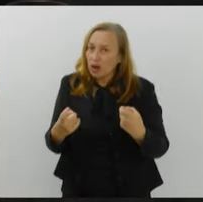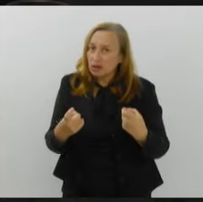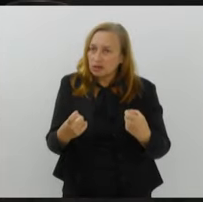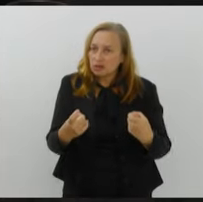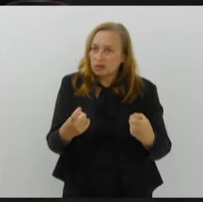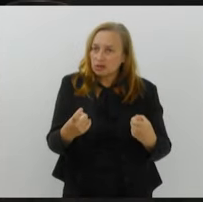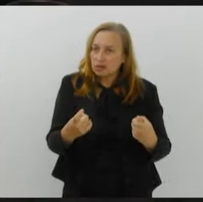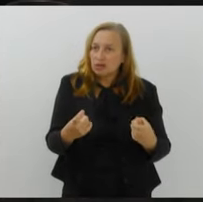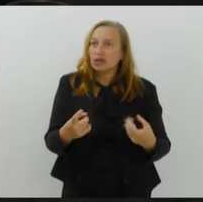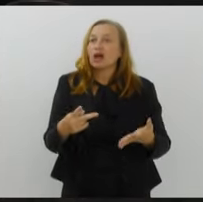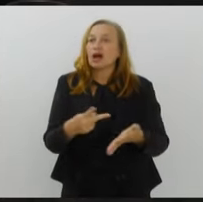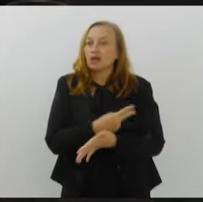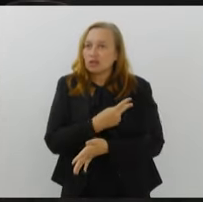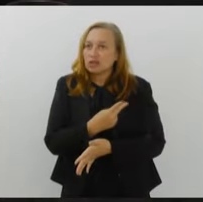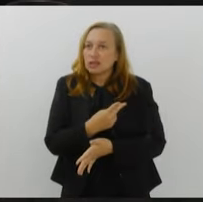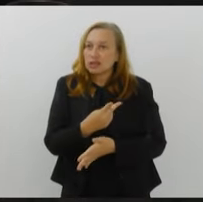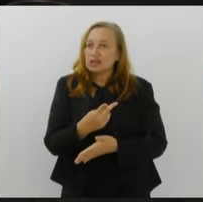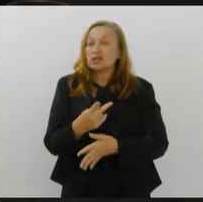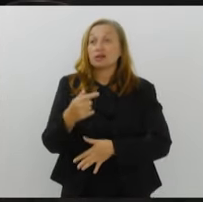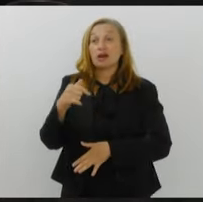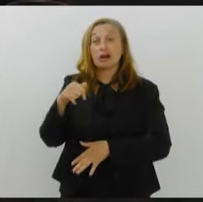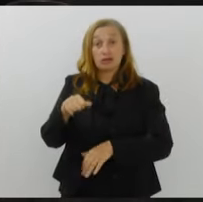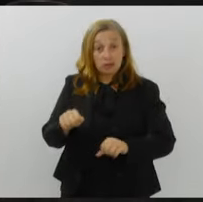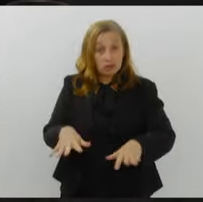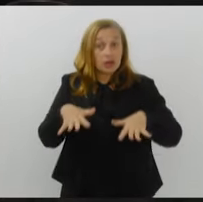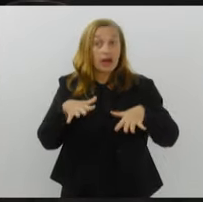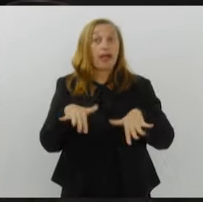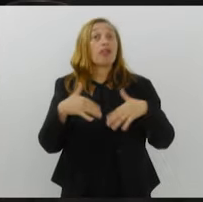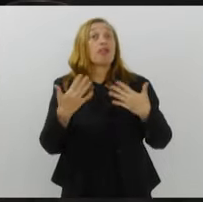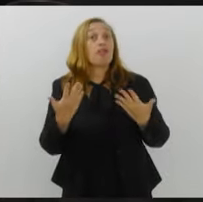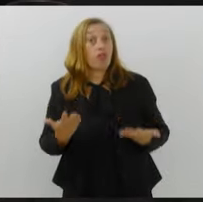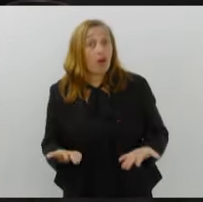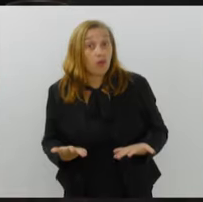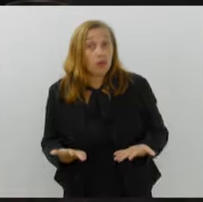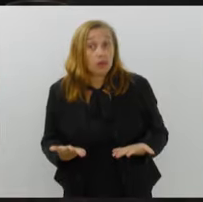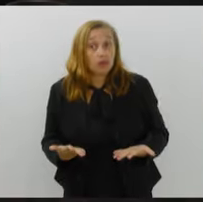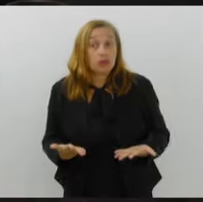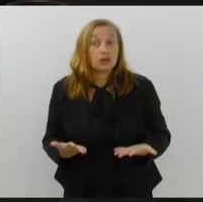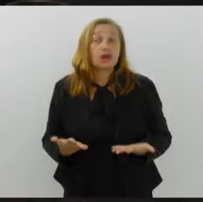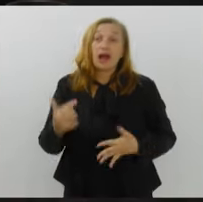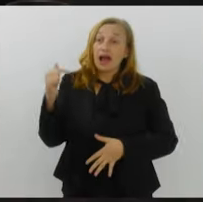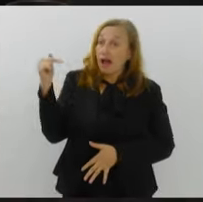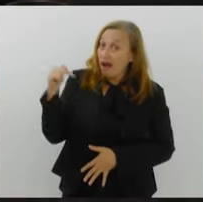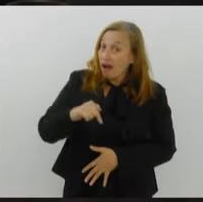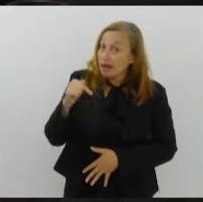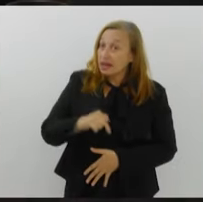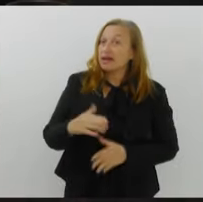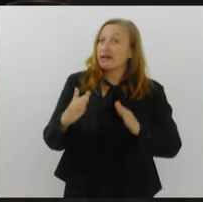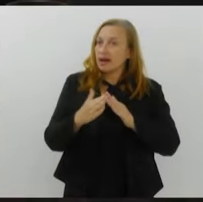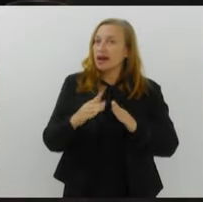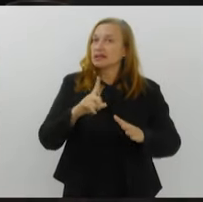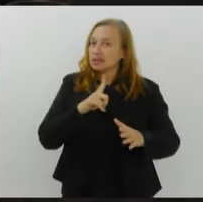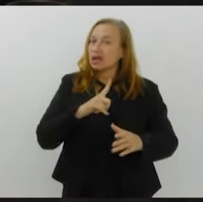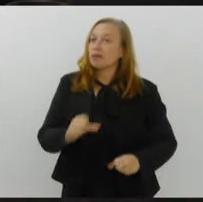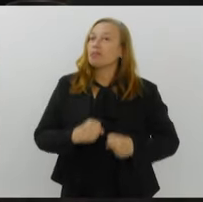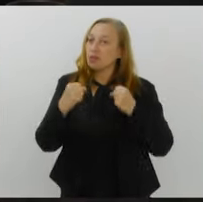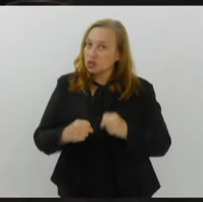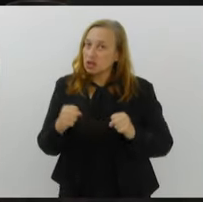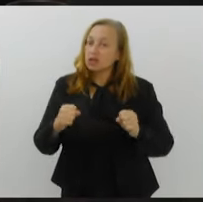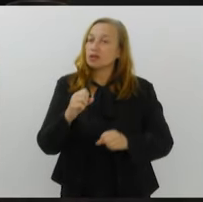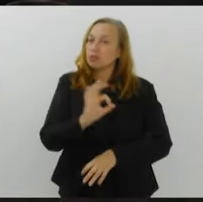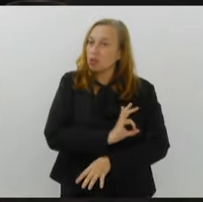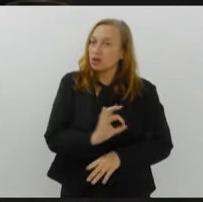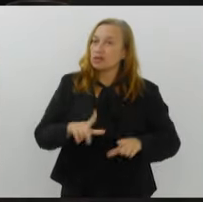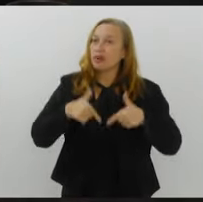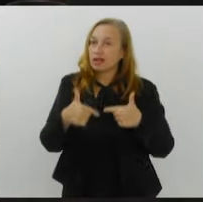de ocorrida na sede do Parlamento, então... Né? E a sede, aqui a casa, tem poder de polícia para isso.